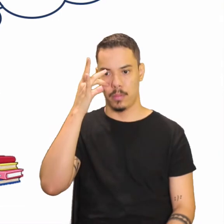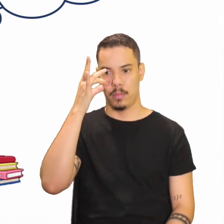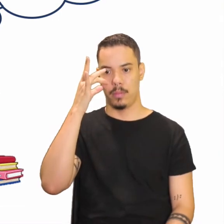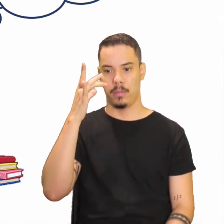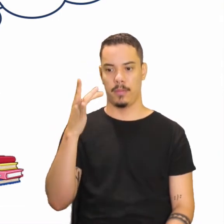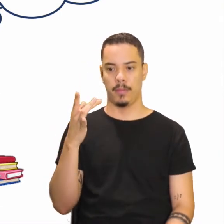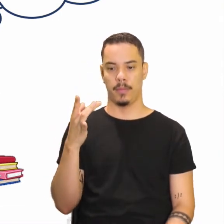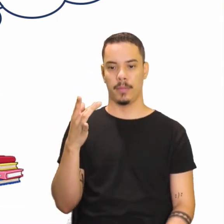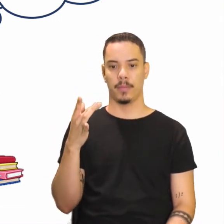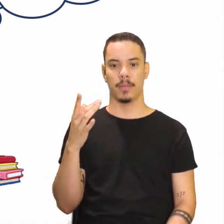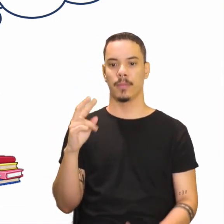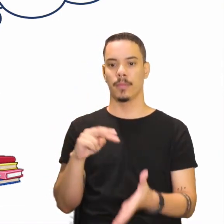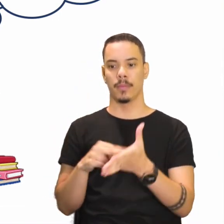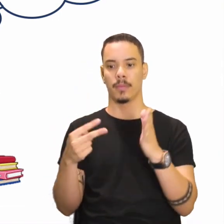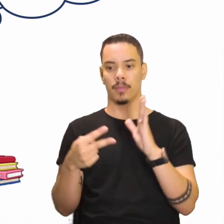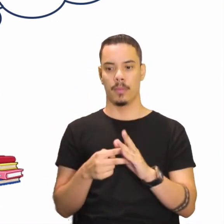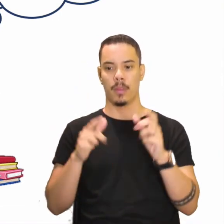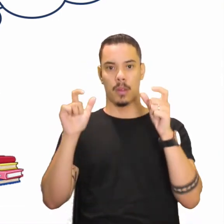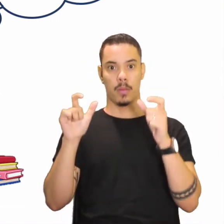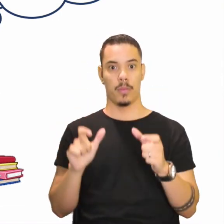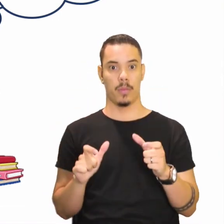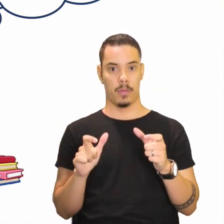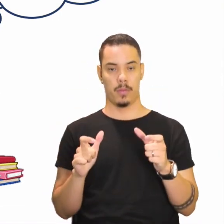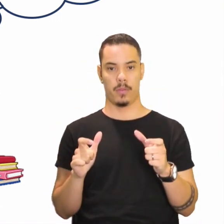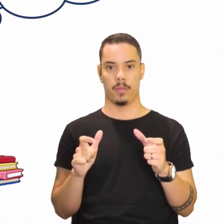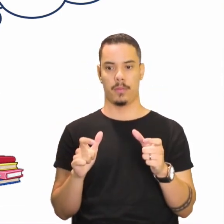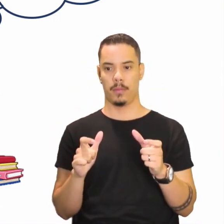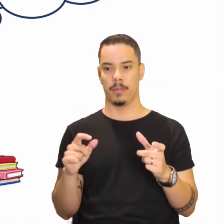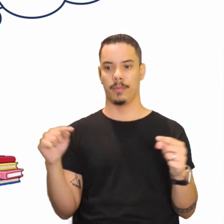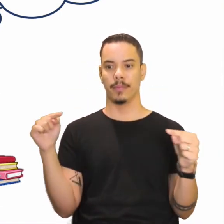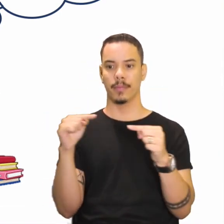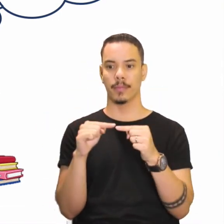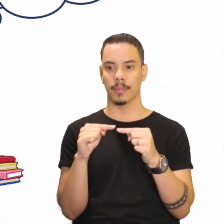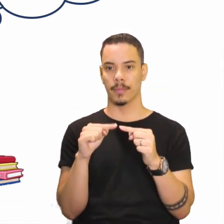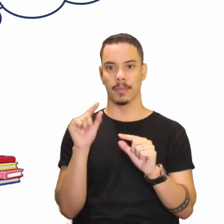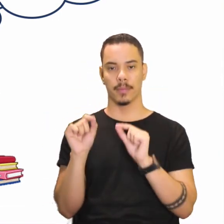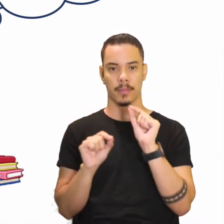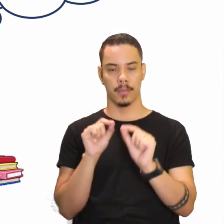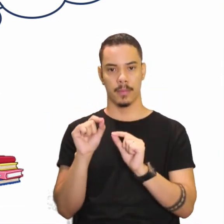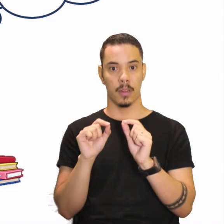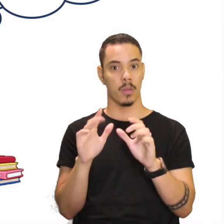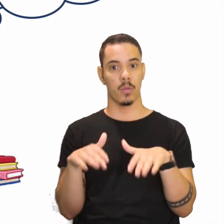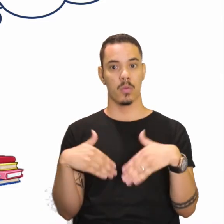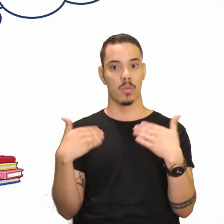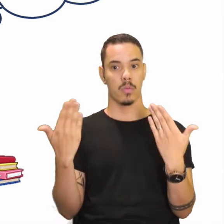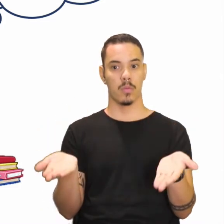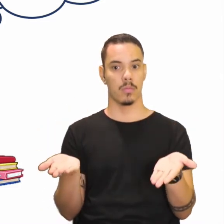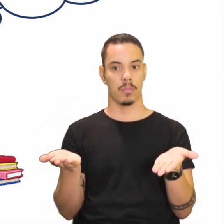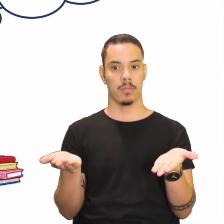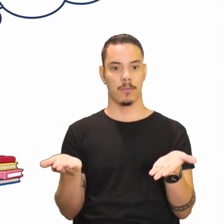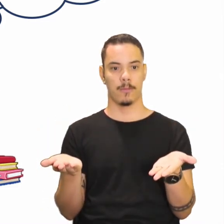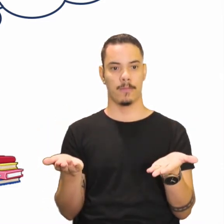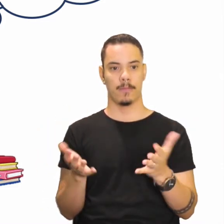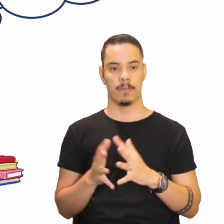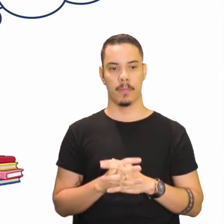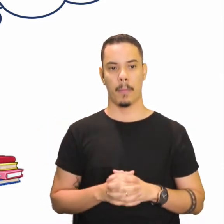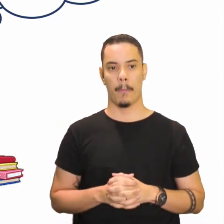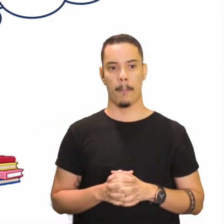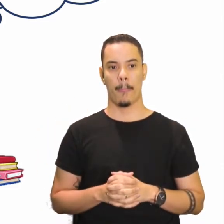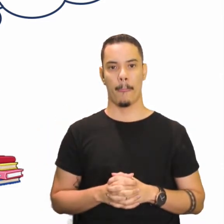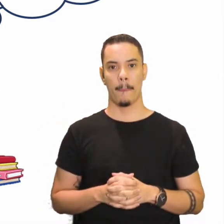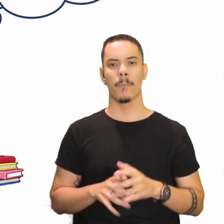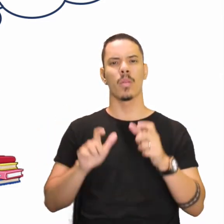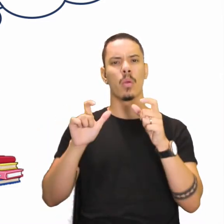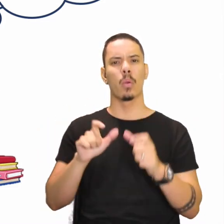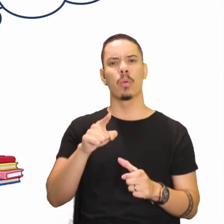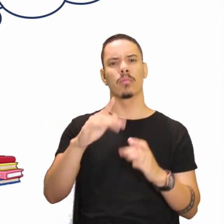Olha só, significa lugar. Equivalente o quê? A qual, né?